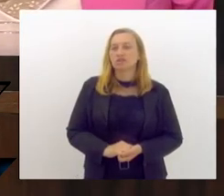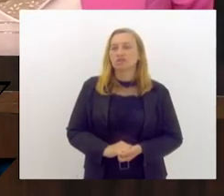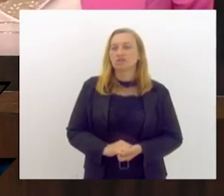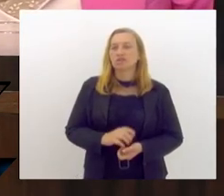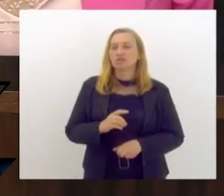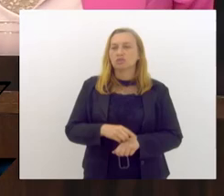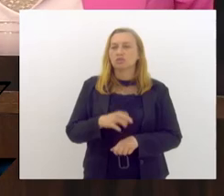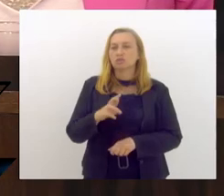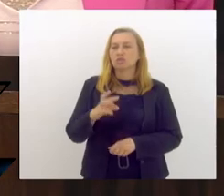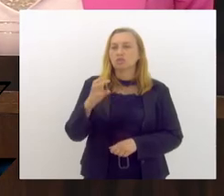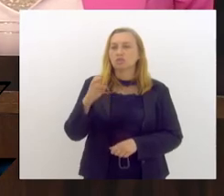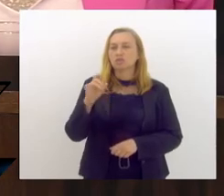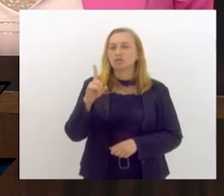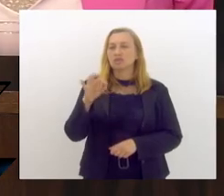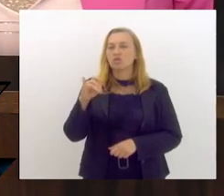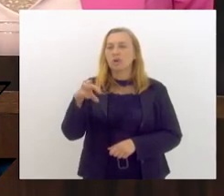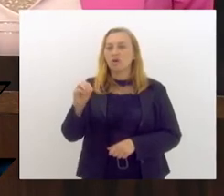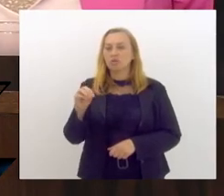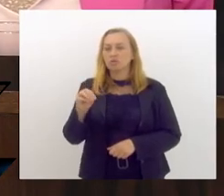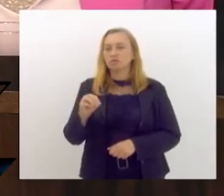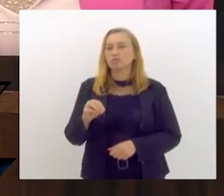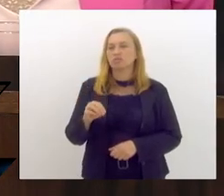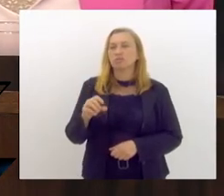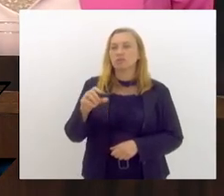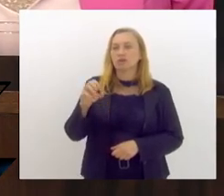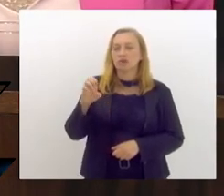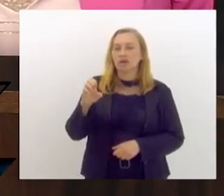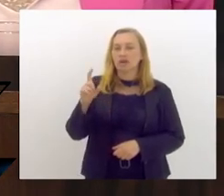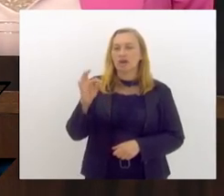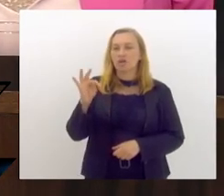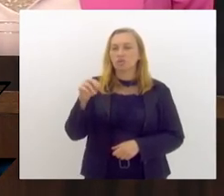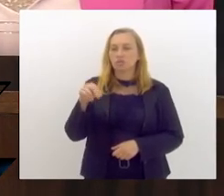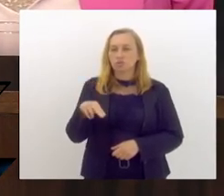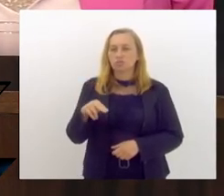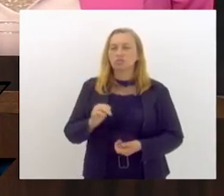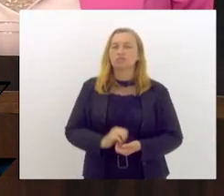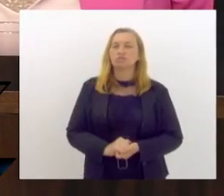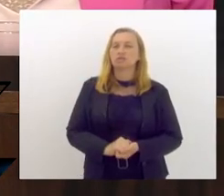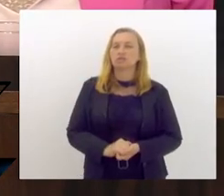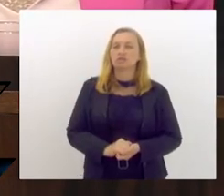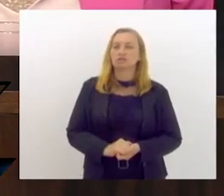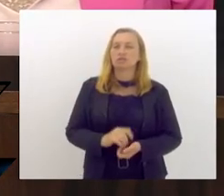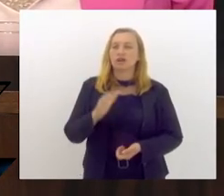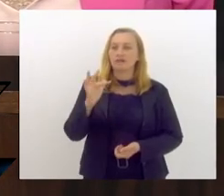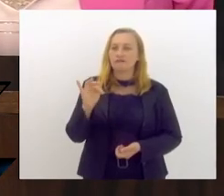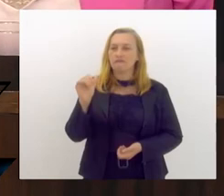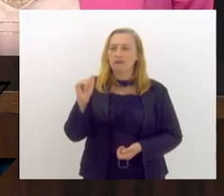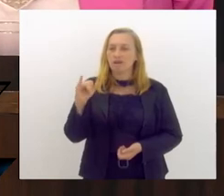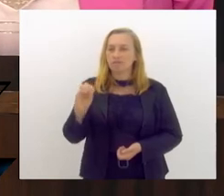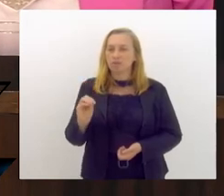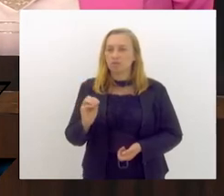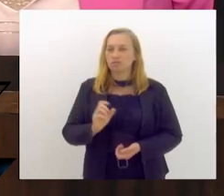doutor Deodalto, Elton Cristo, Fábio Silva,